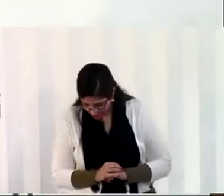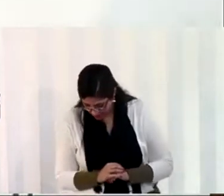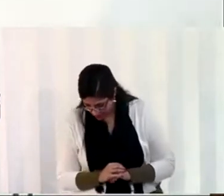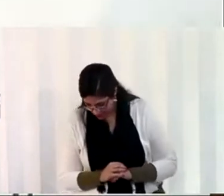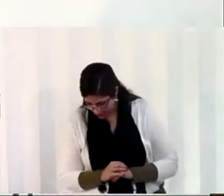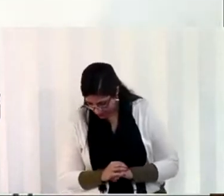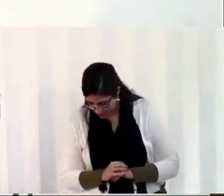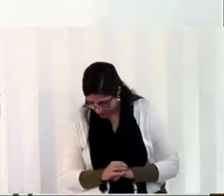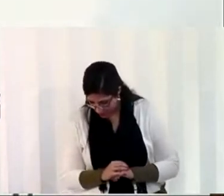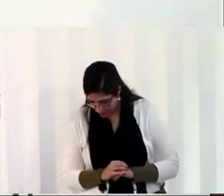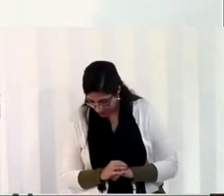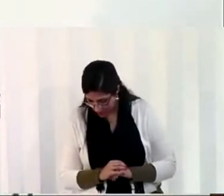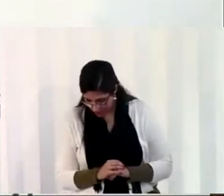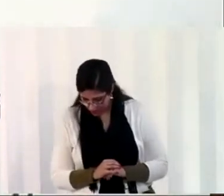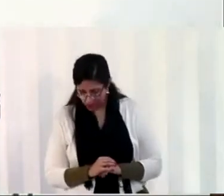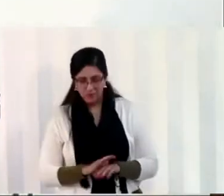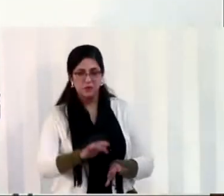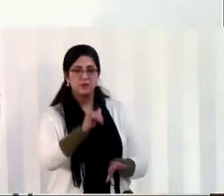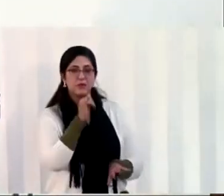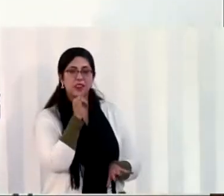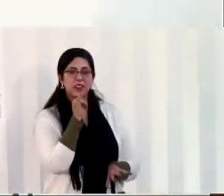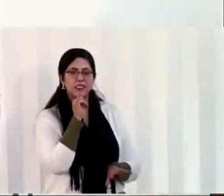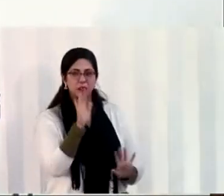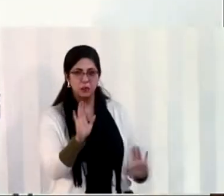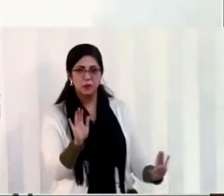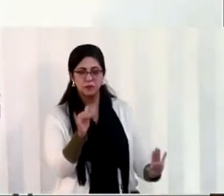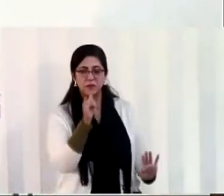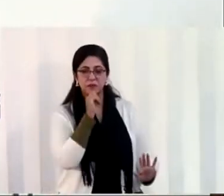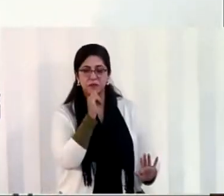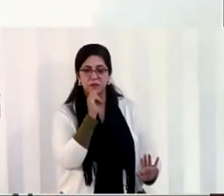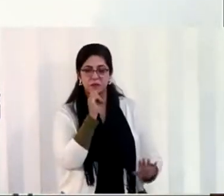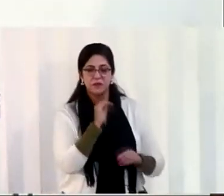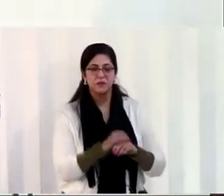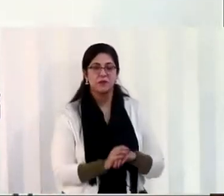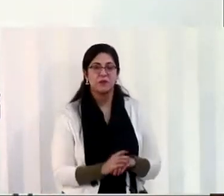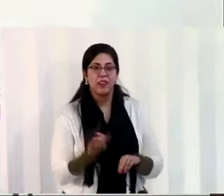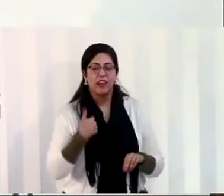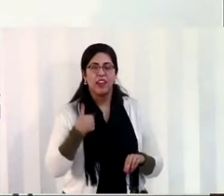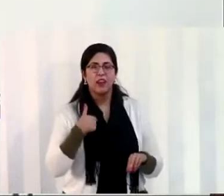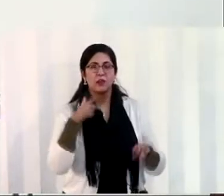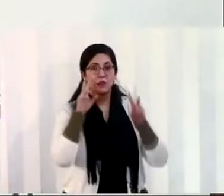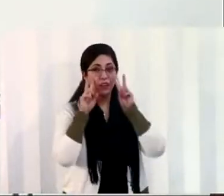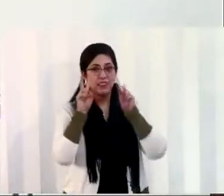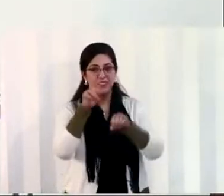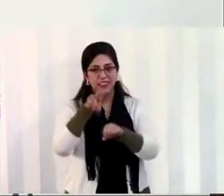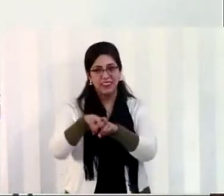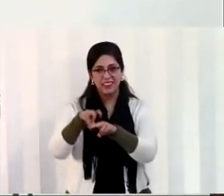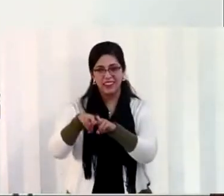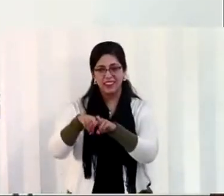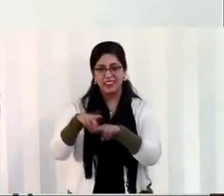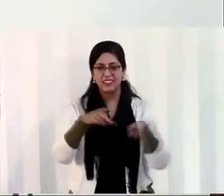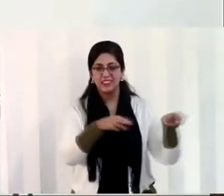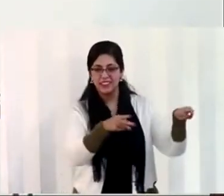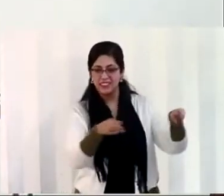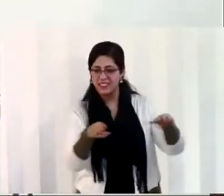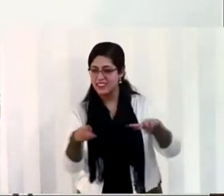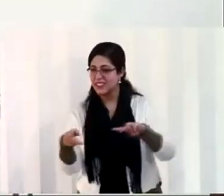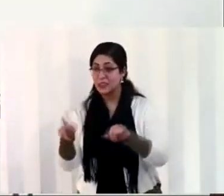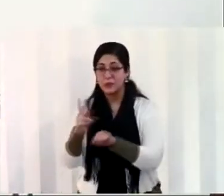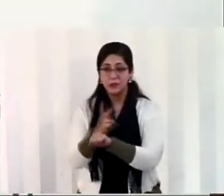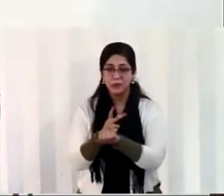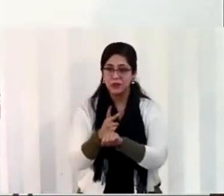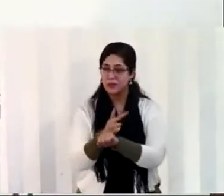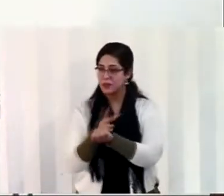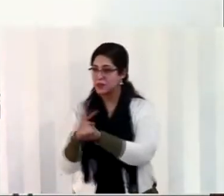estava chegando à igreja e ele vinha procurando a Camila. E ele passou, quando ele chegou no banco que a Camila estava, ele logo entrou